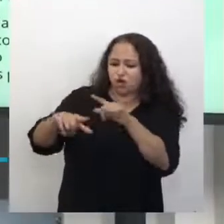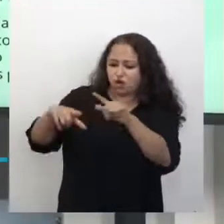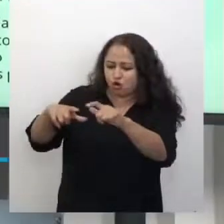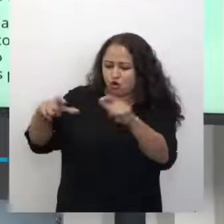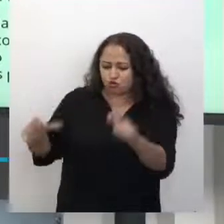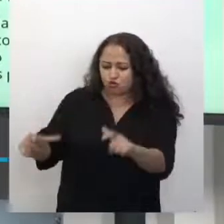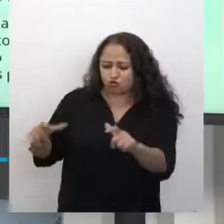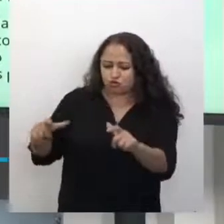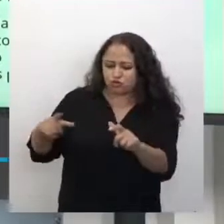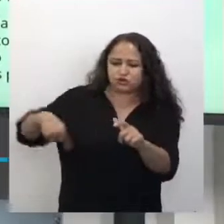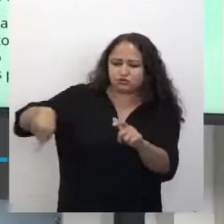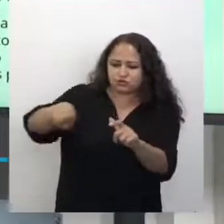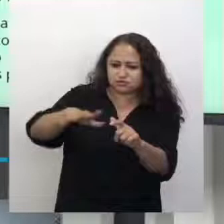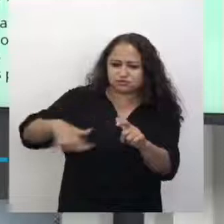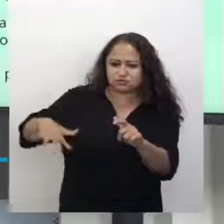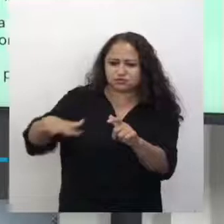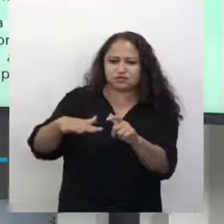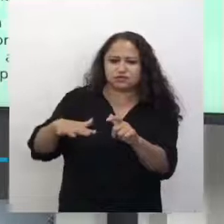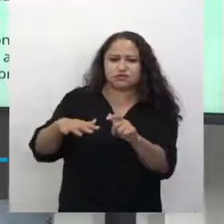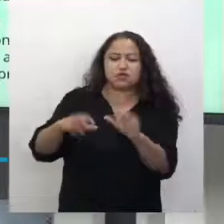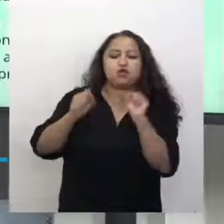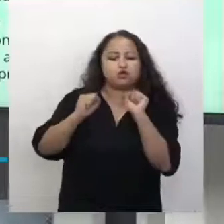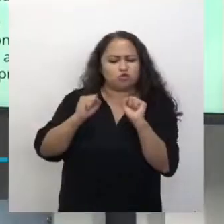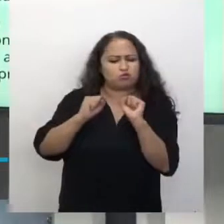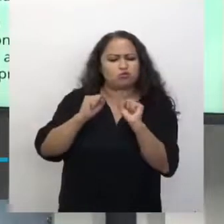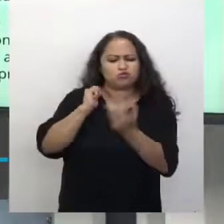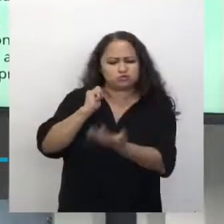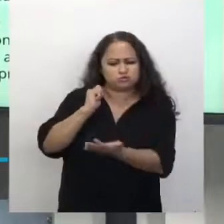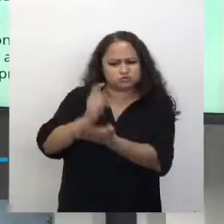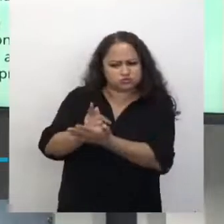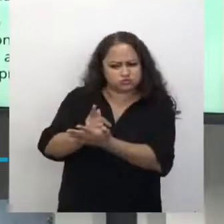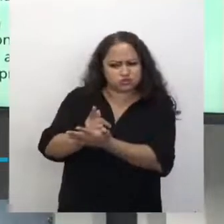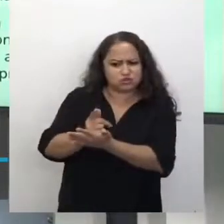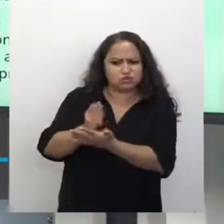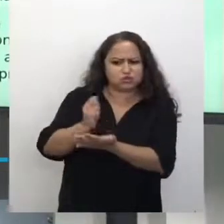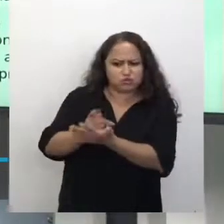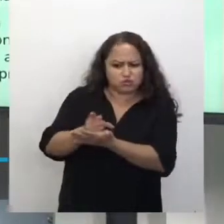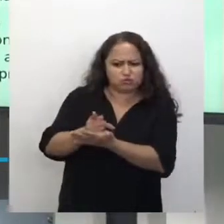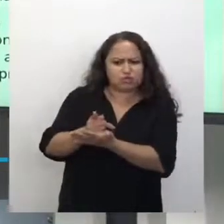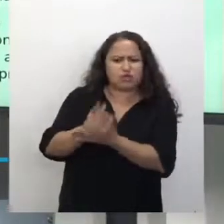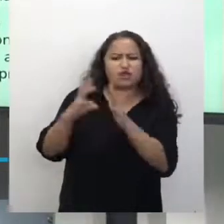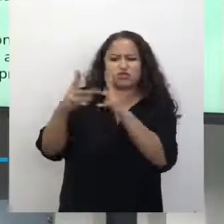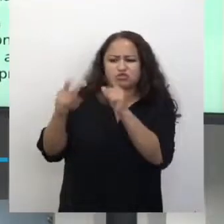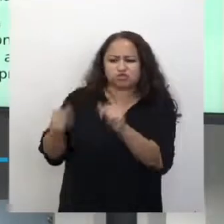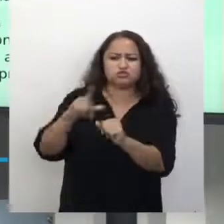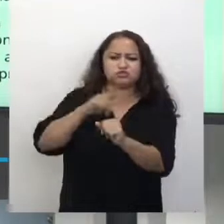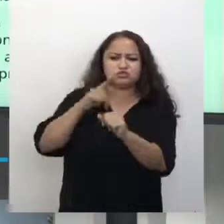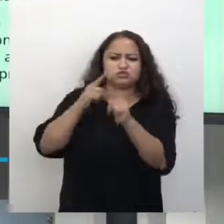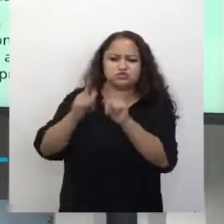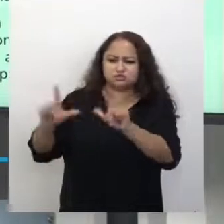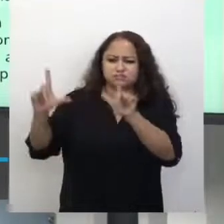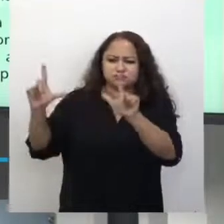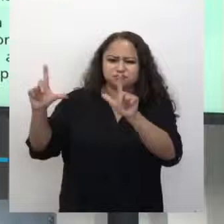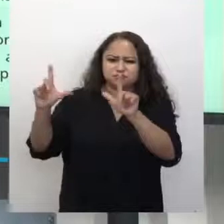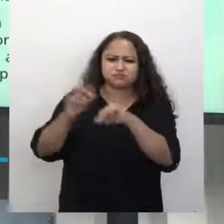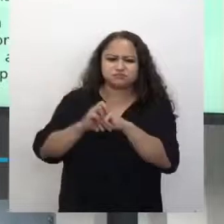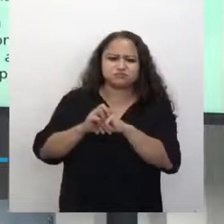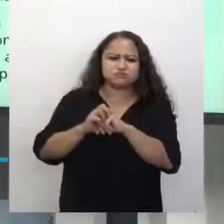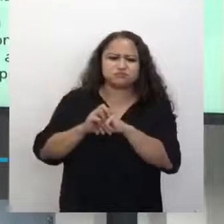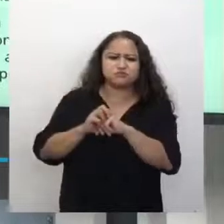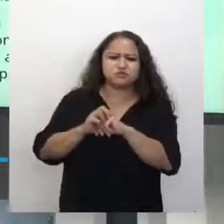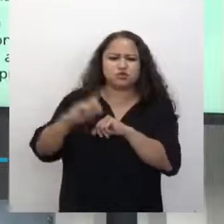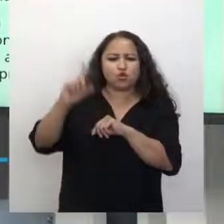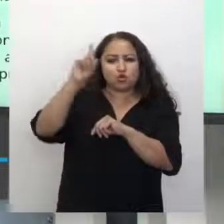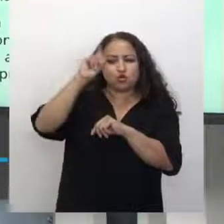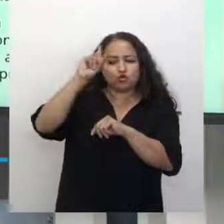fruir a obra. Não, aí eu posso comprar tudo que tiver exposto, tá? Aqui em São Paulo nós temos a SP Arte, né, que todos os anos